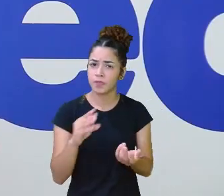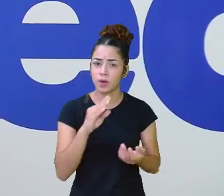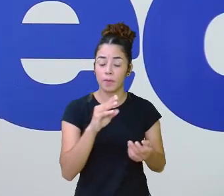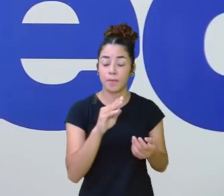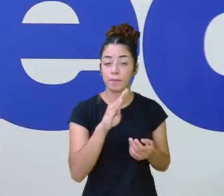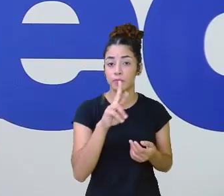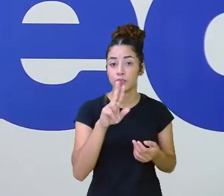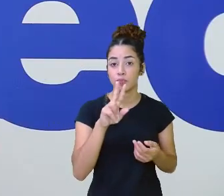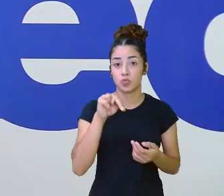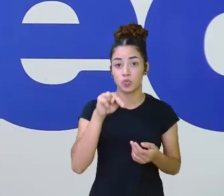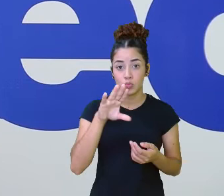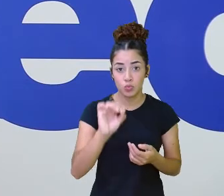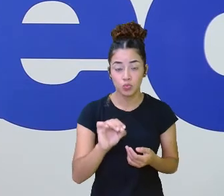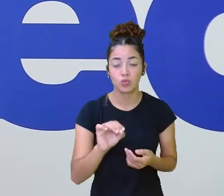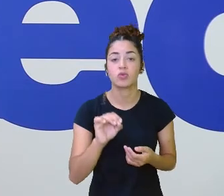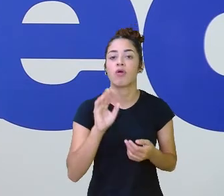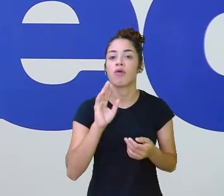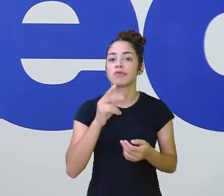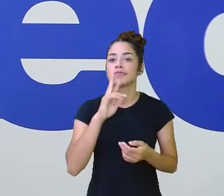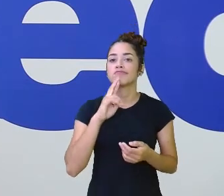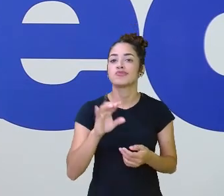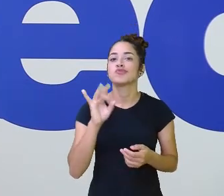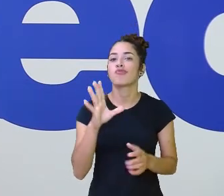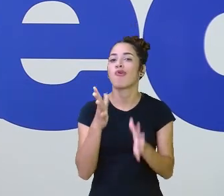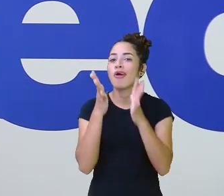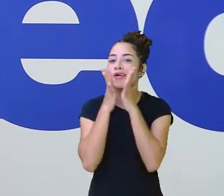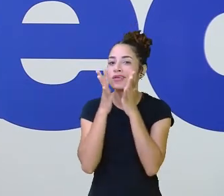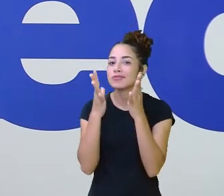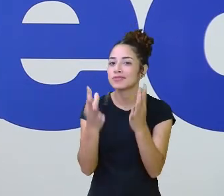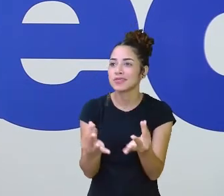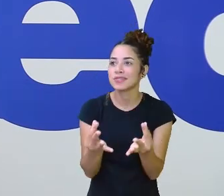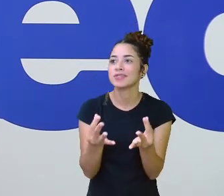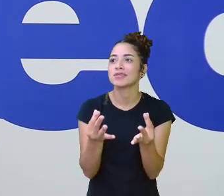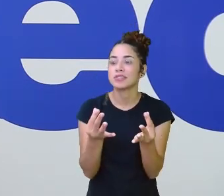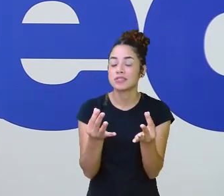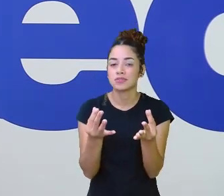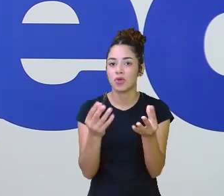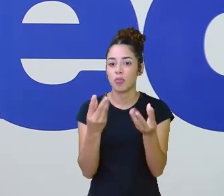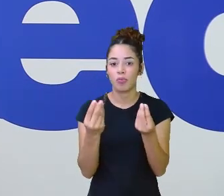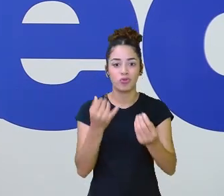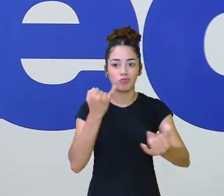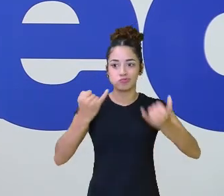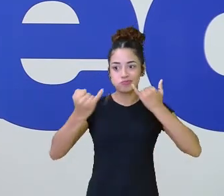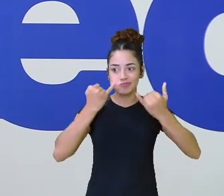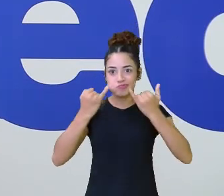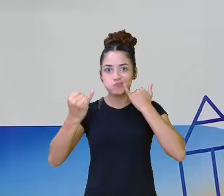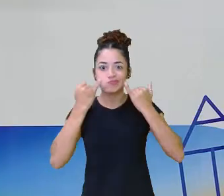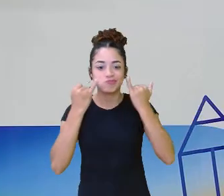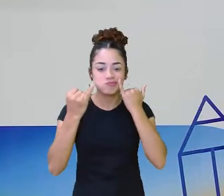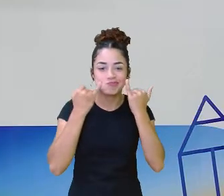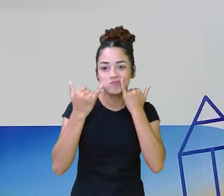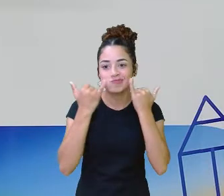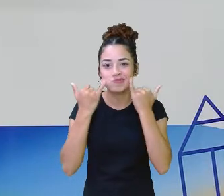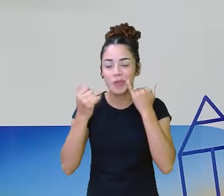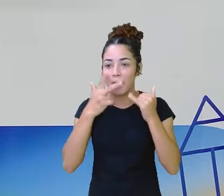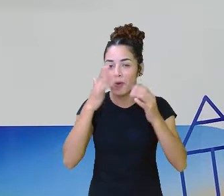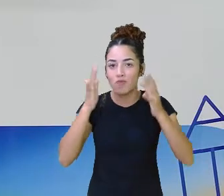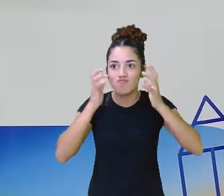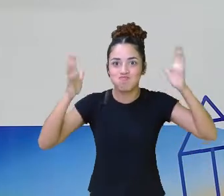disse que tá aí só prestando atenção, da cabeça explodir de tanta informação. É muita informação,